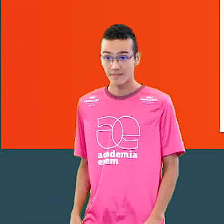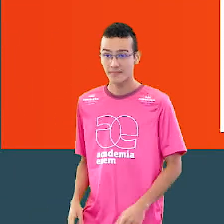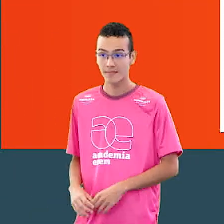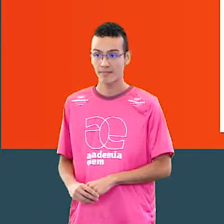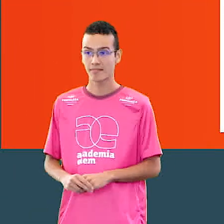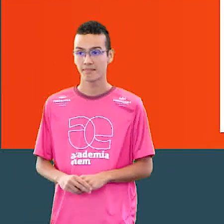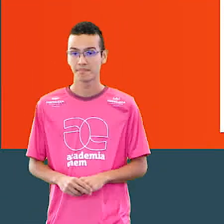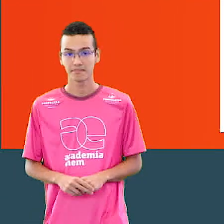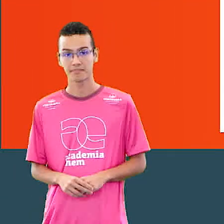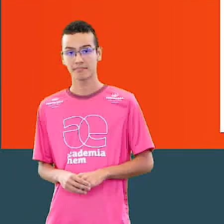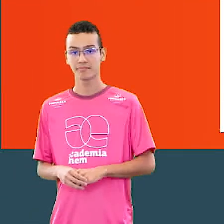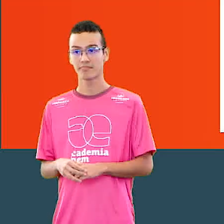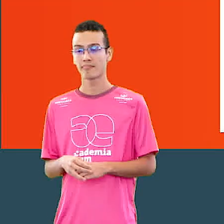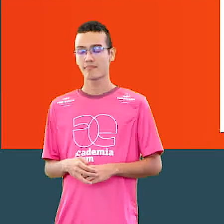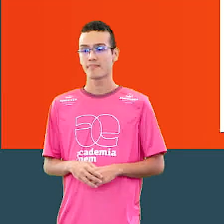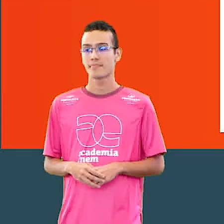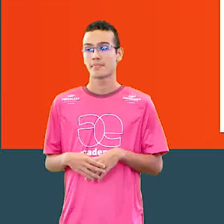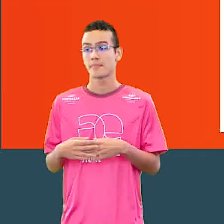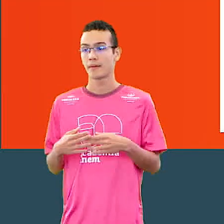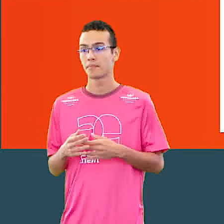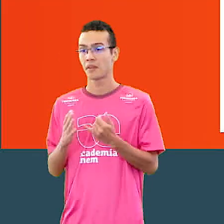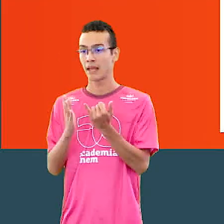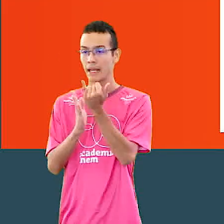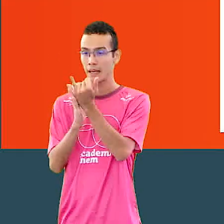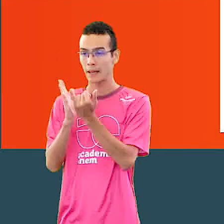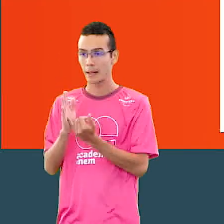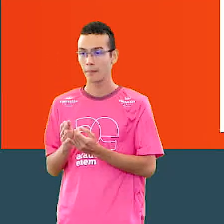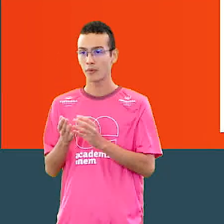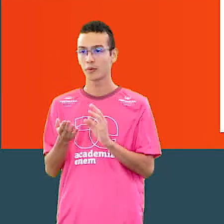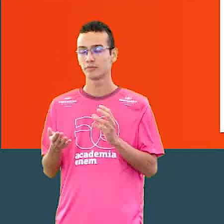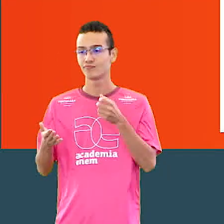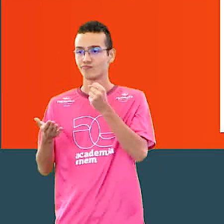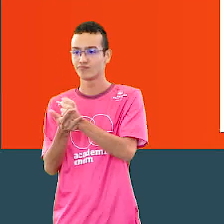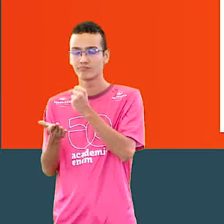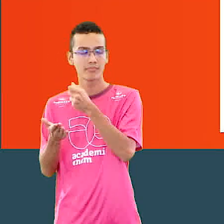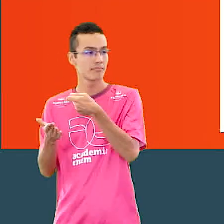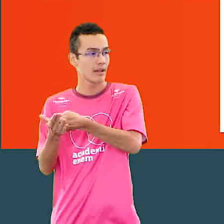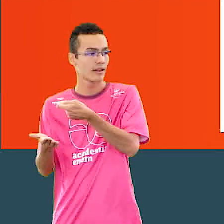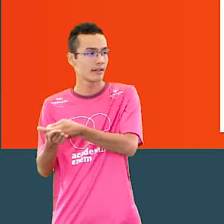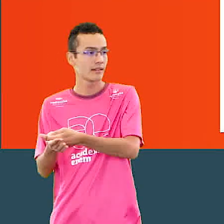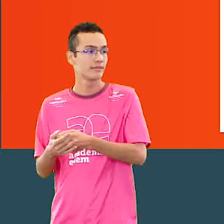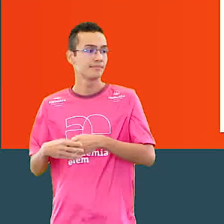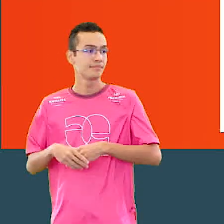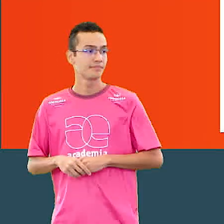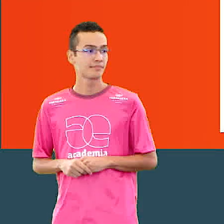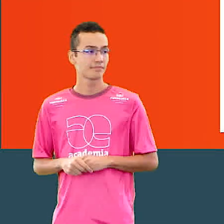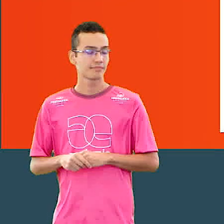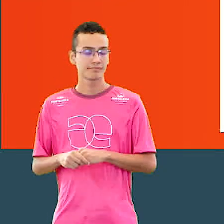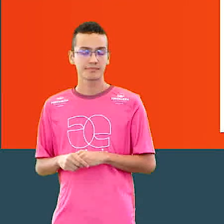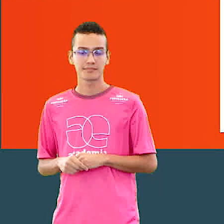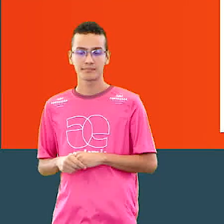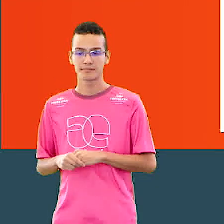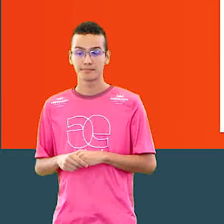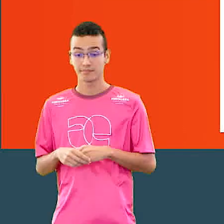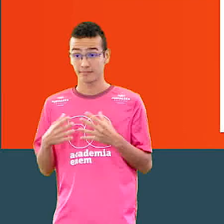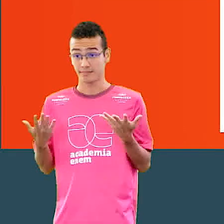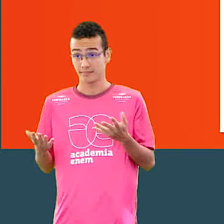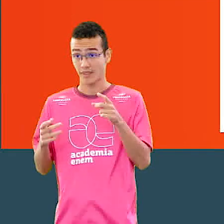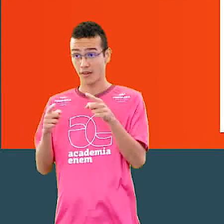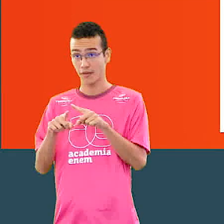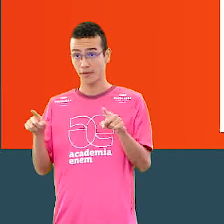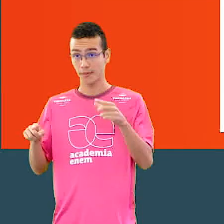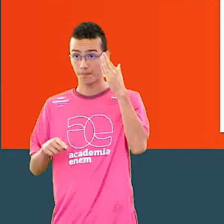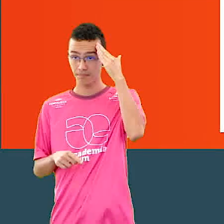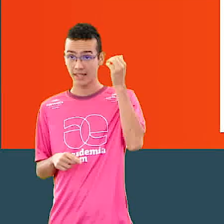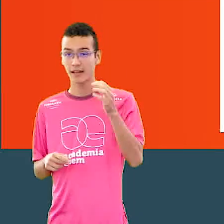Essas taxas contratuais que você paga mensalmente, quanto melhor. Vocês sabem que as faculdades, elas